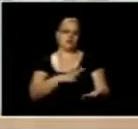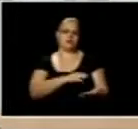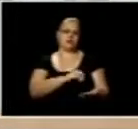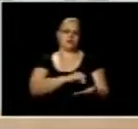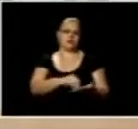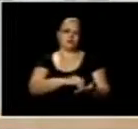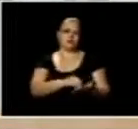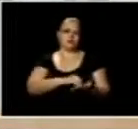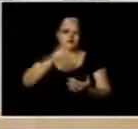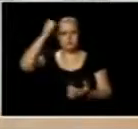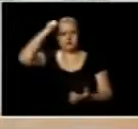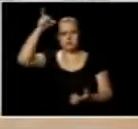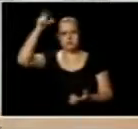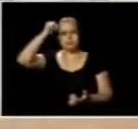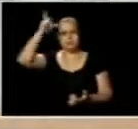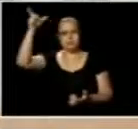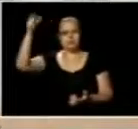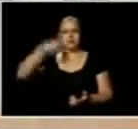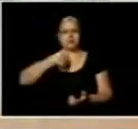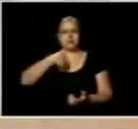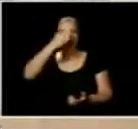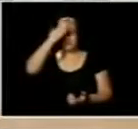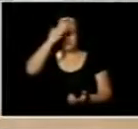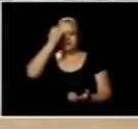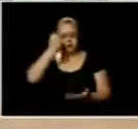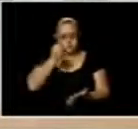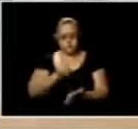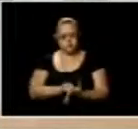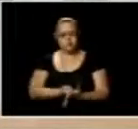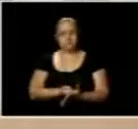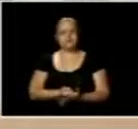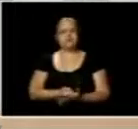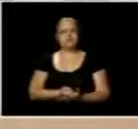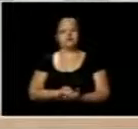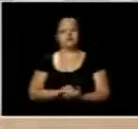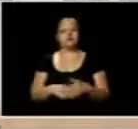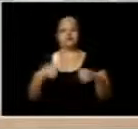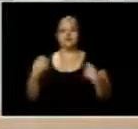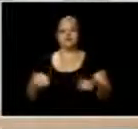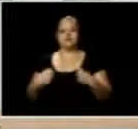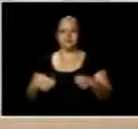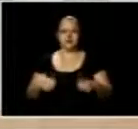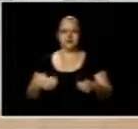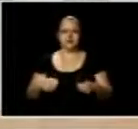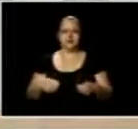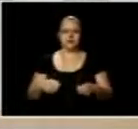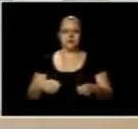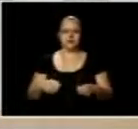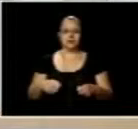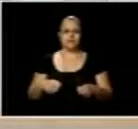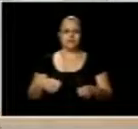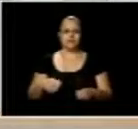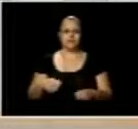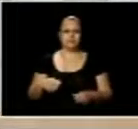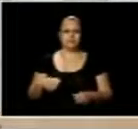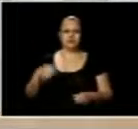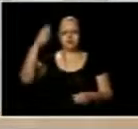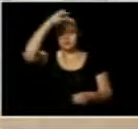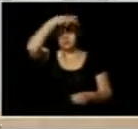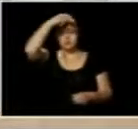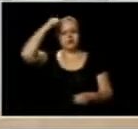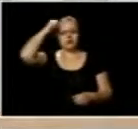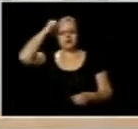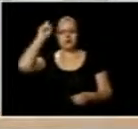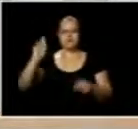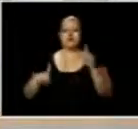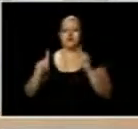cultura, mas eu fico preocupado, porque na verdade nós precisamos de alguém que resgate, alguém que fomente a política da cultura